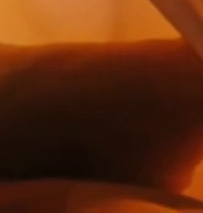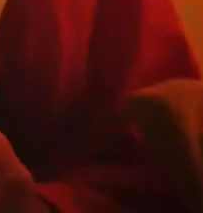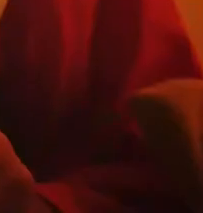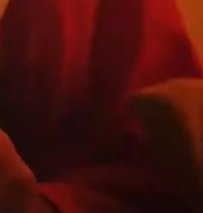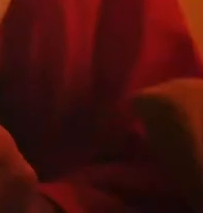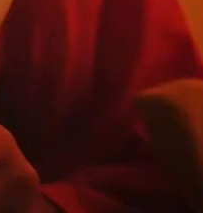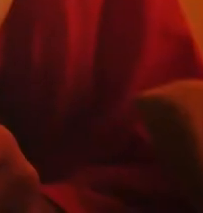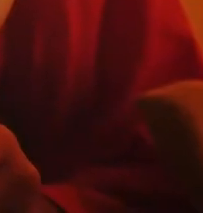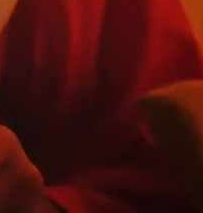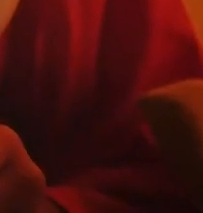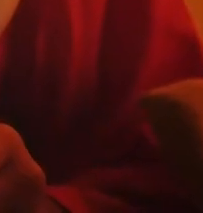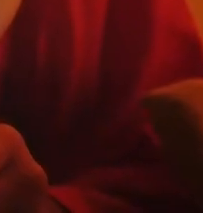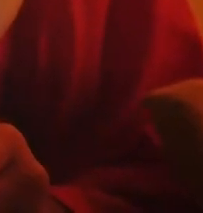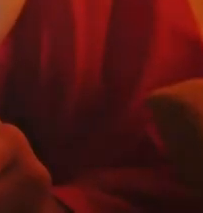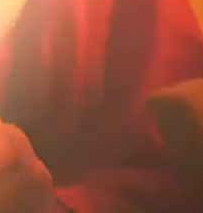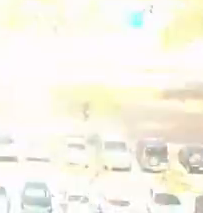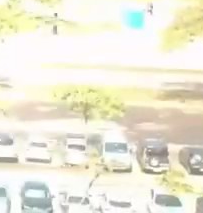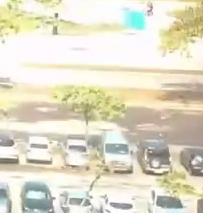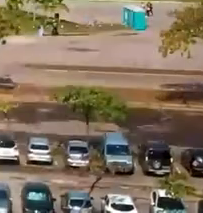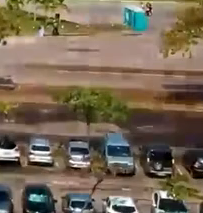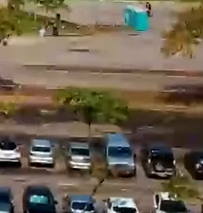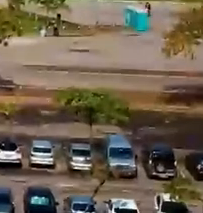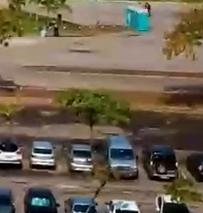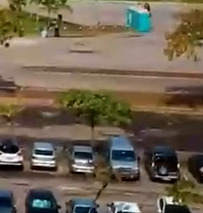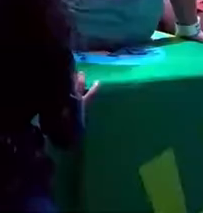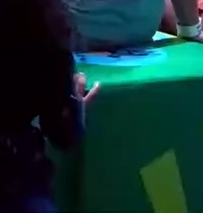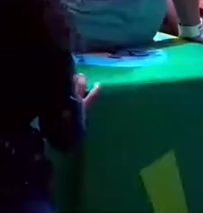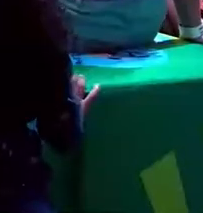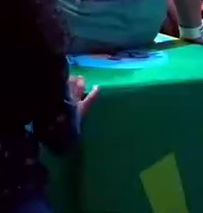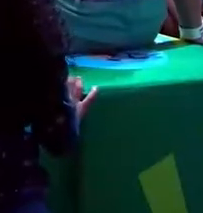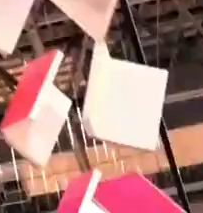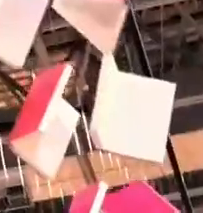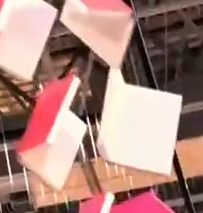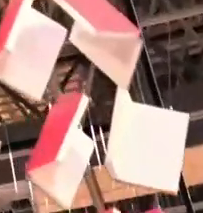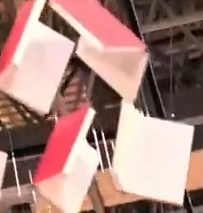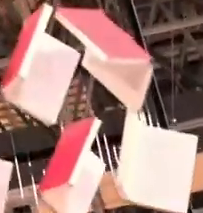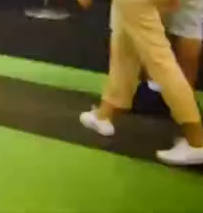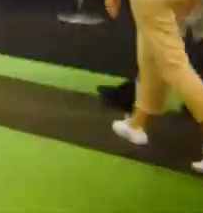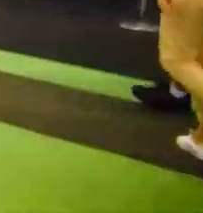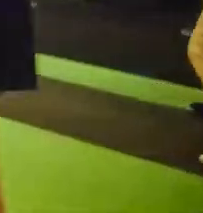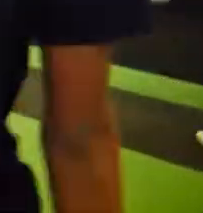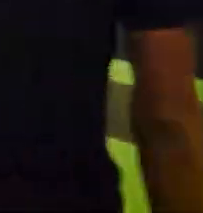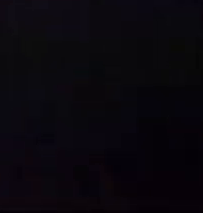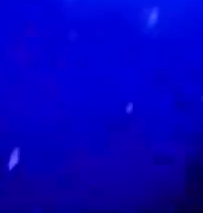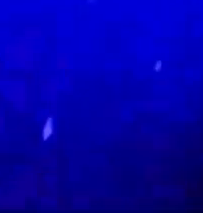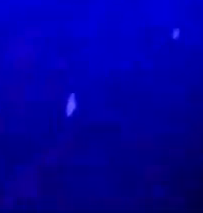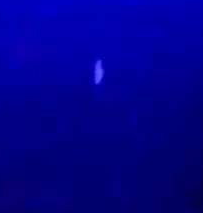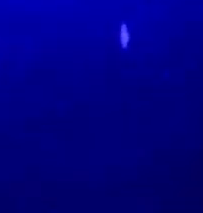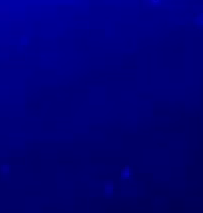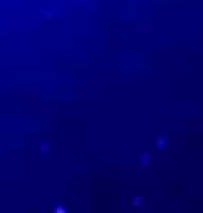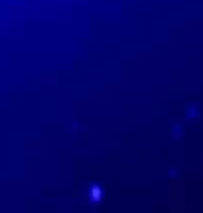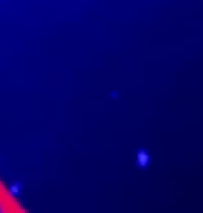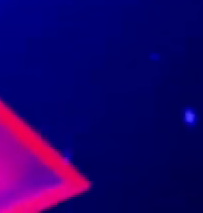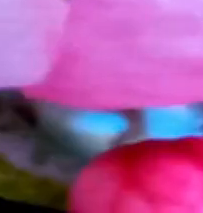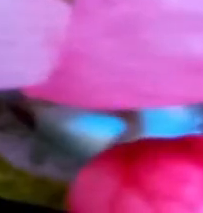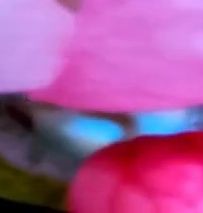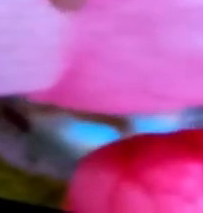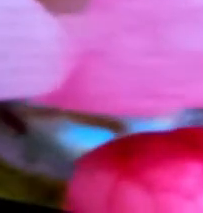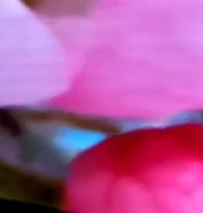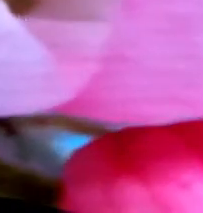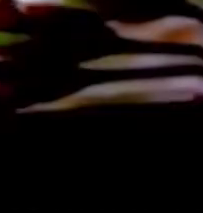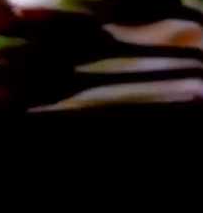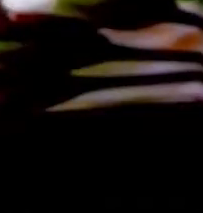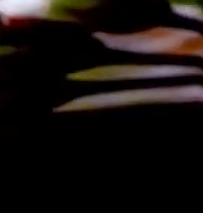diferentes de uma mesma aventura e esse Grande Encontro de narrativas e de momentos inesquecíveis está chegando